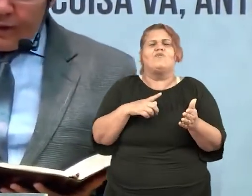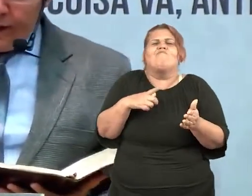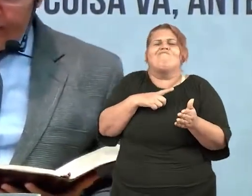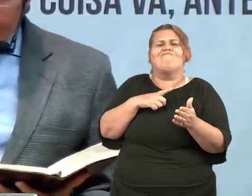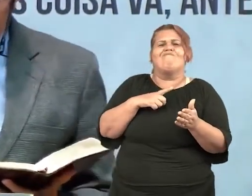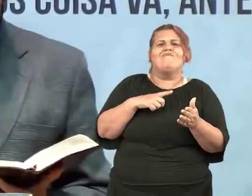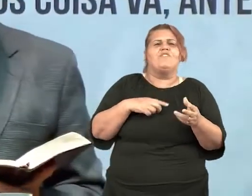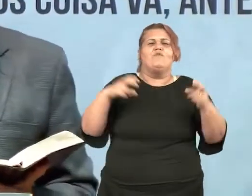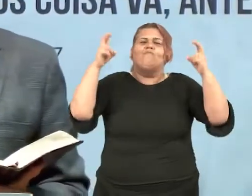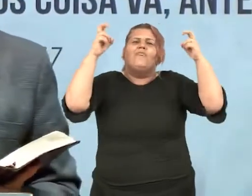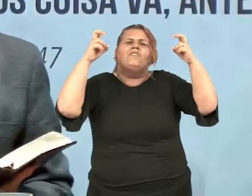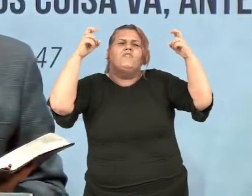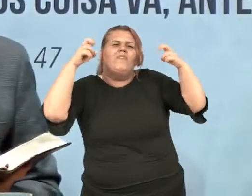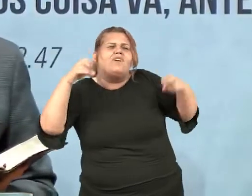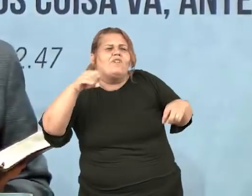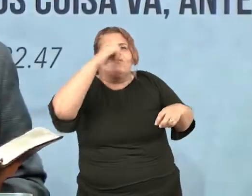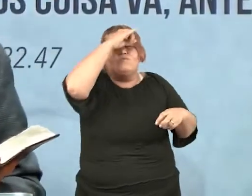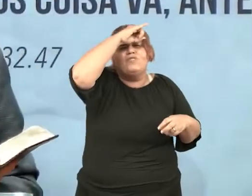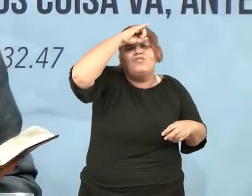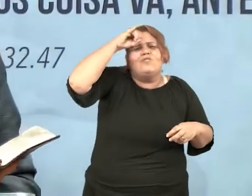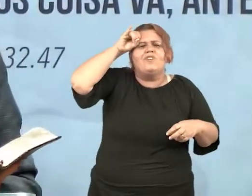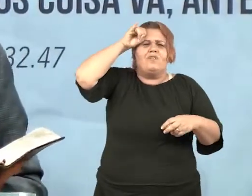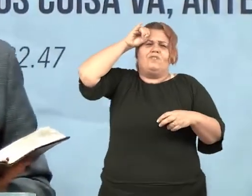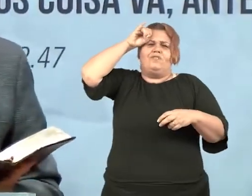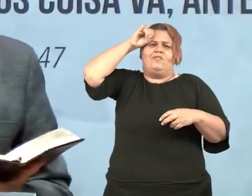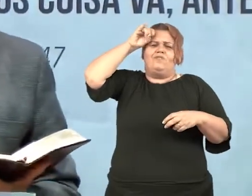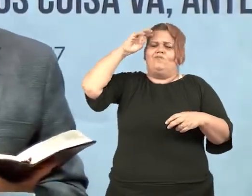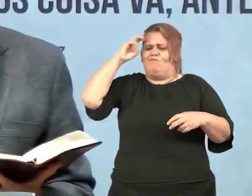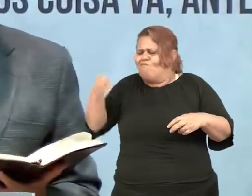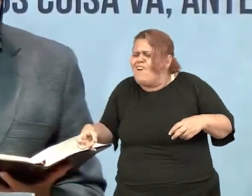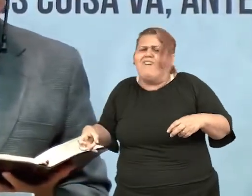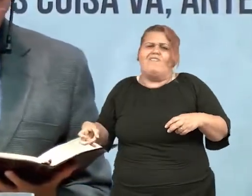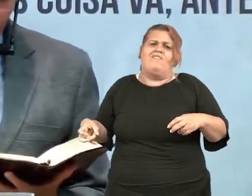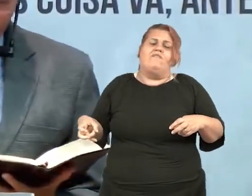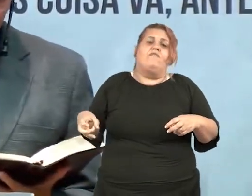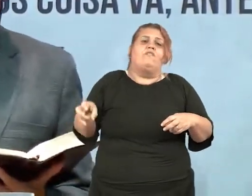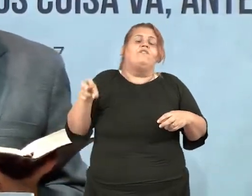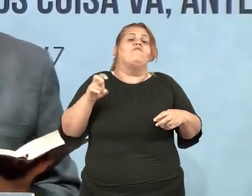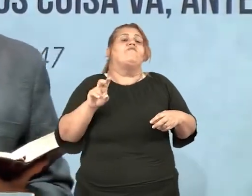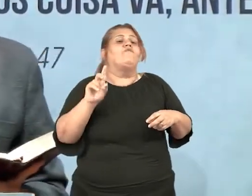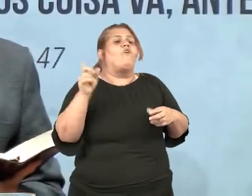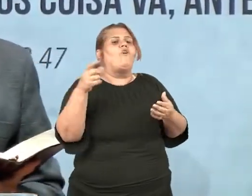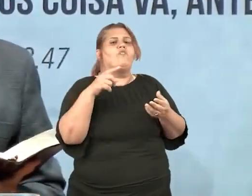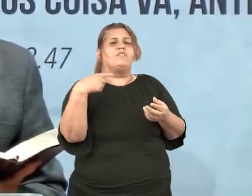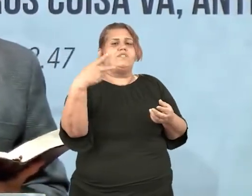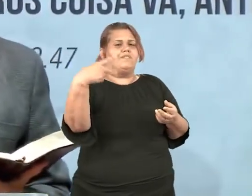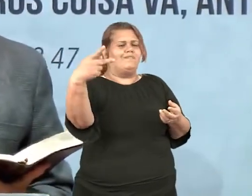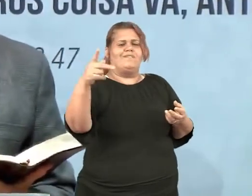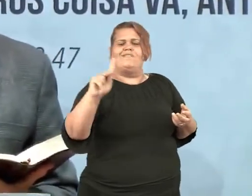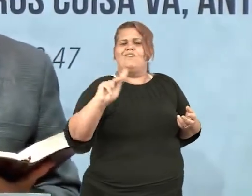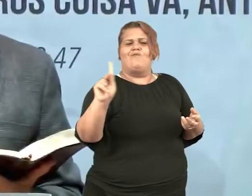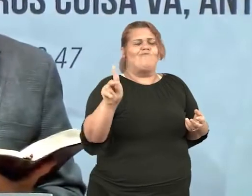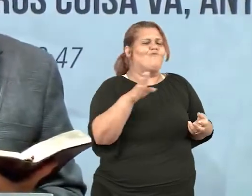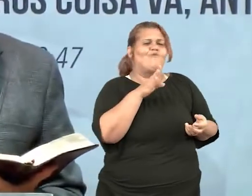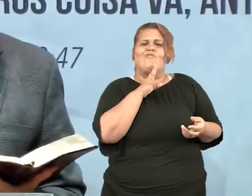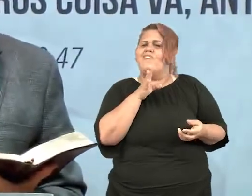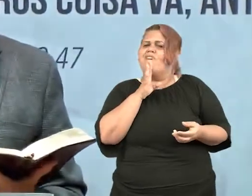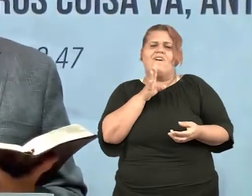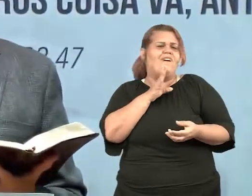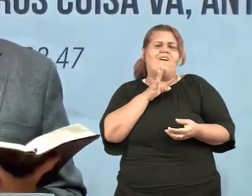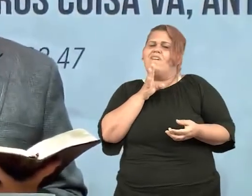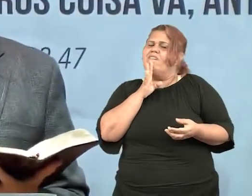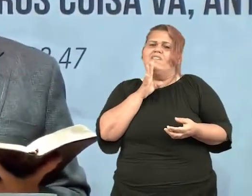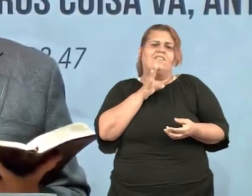ter consciência da nossa ignorância. Olha o versículo 14 comigo. Vós não sabeis o